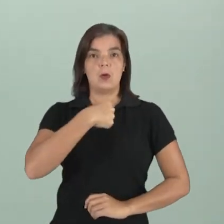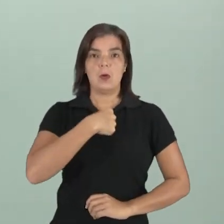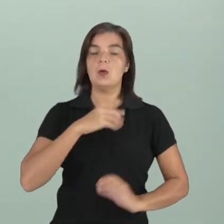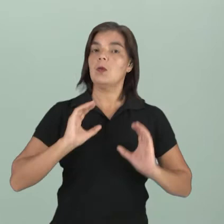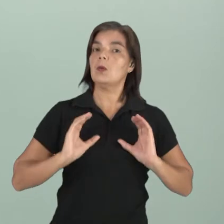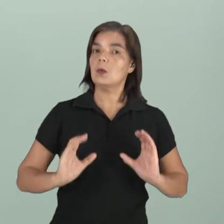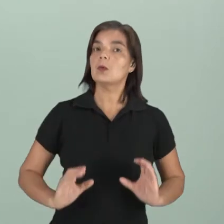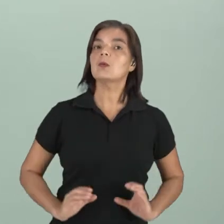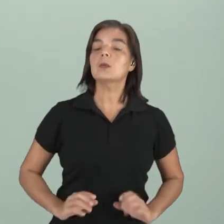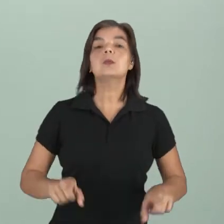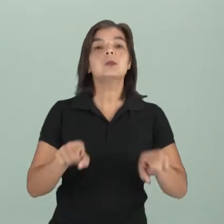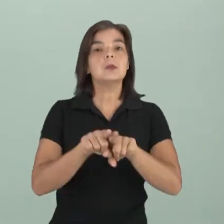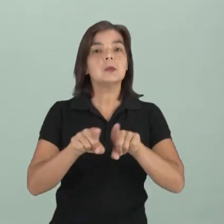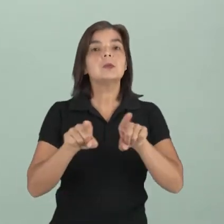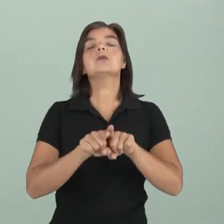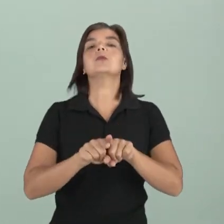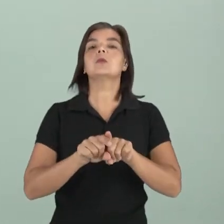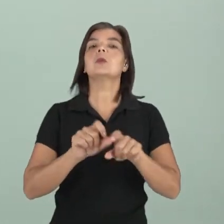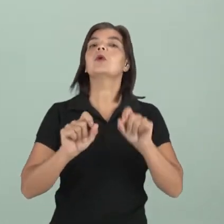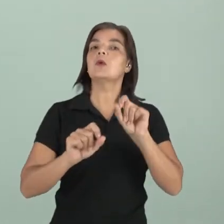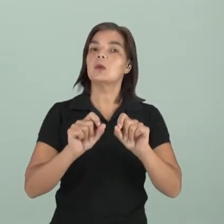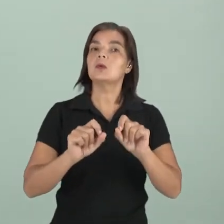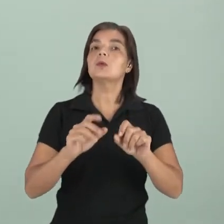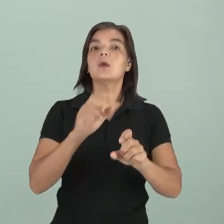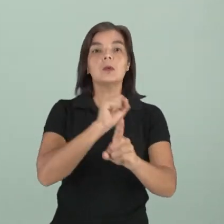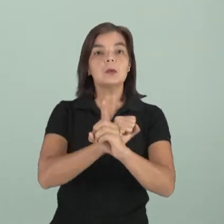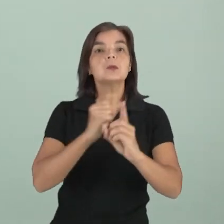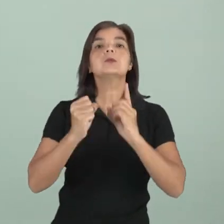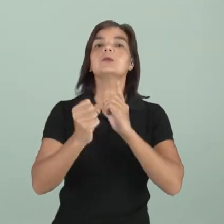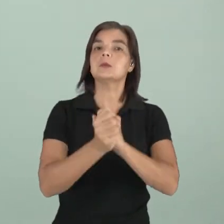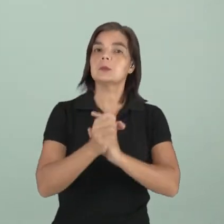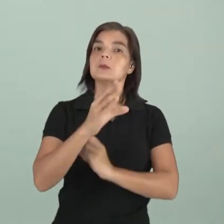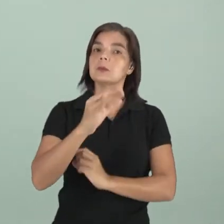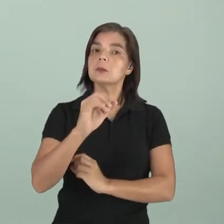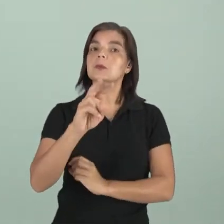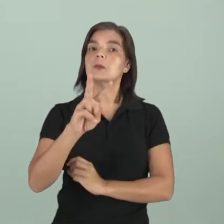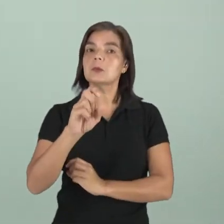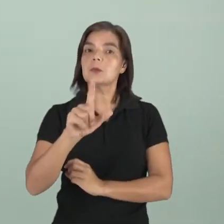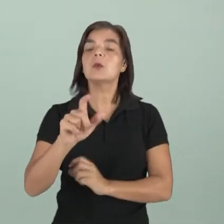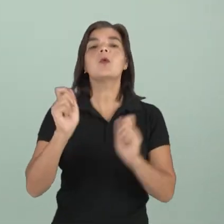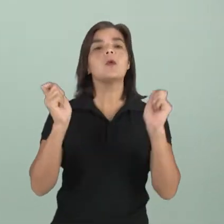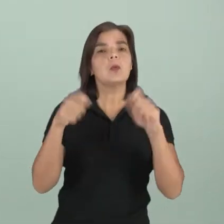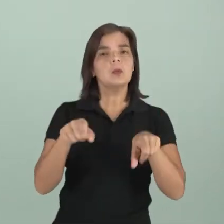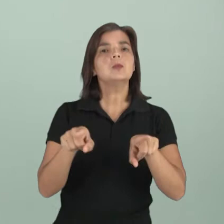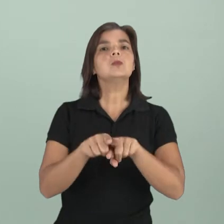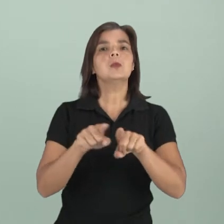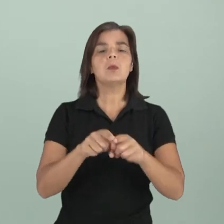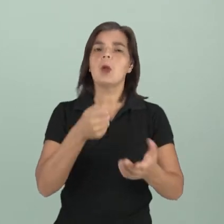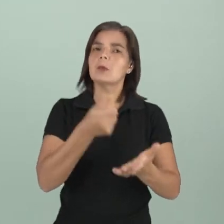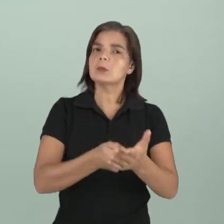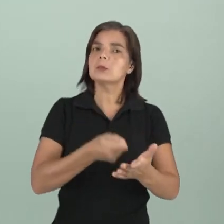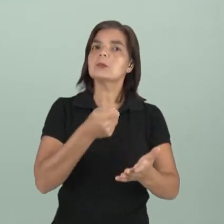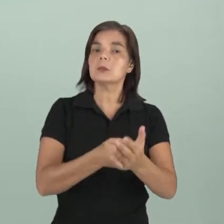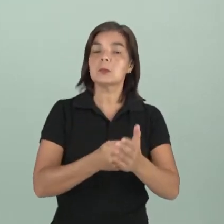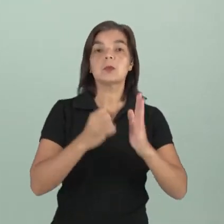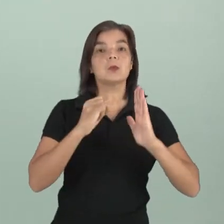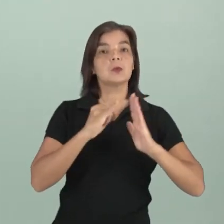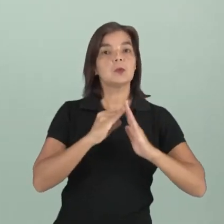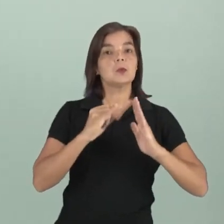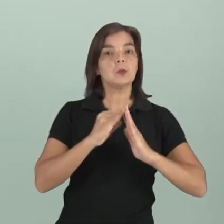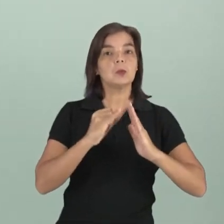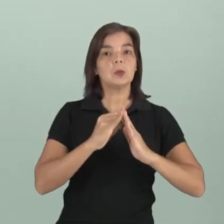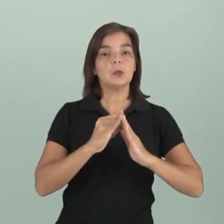enquanto cidadão, eu também sou a sociedade civil. Eu também posso exigir das